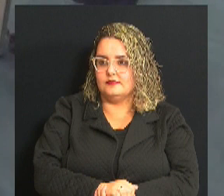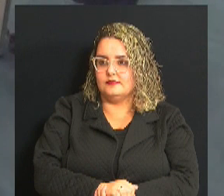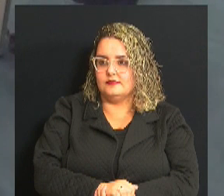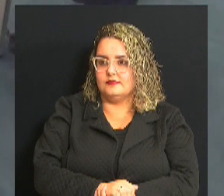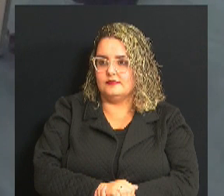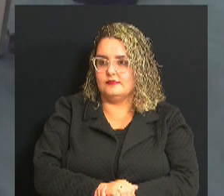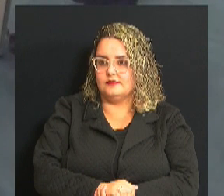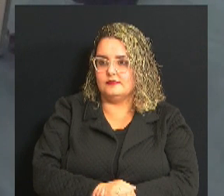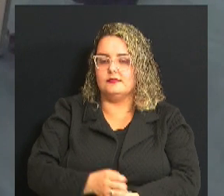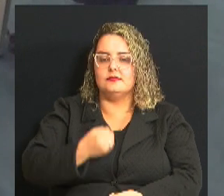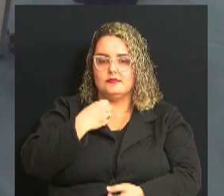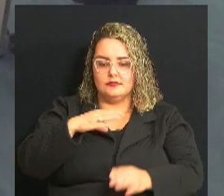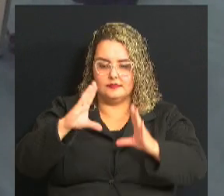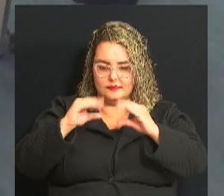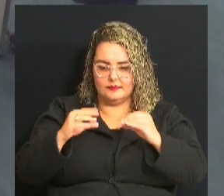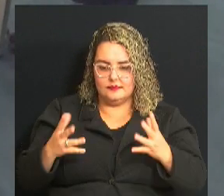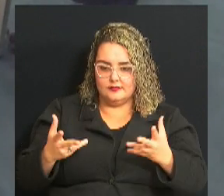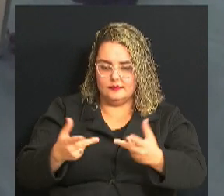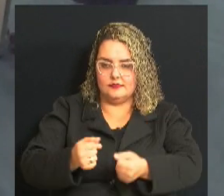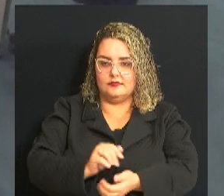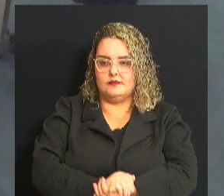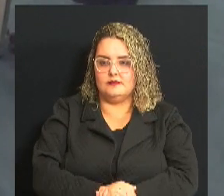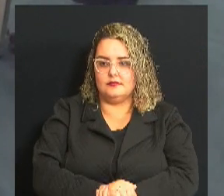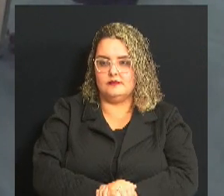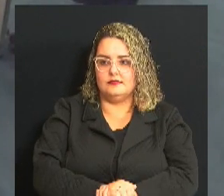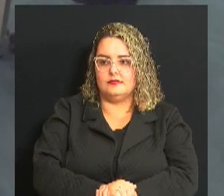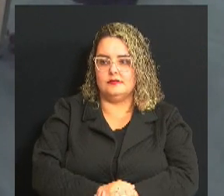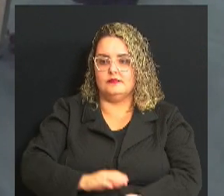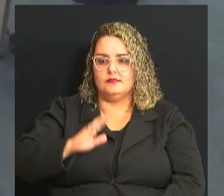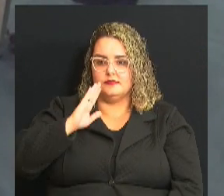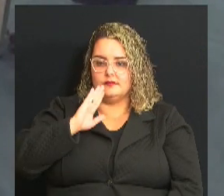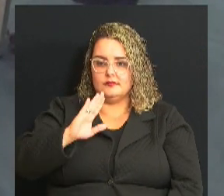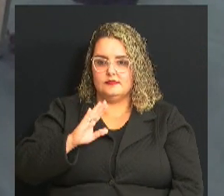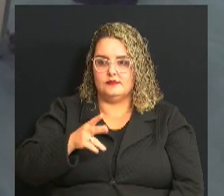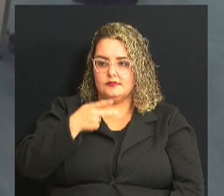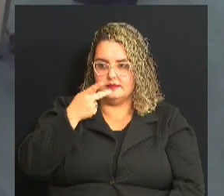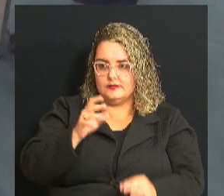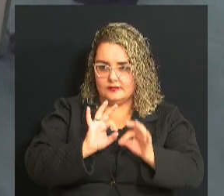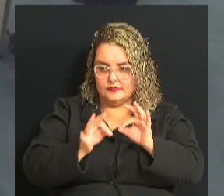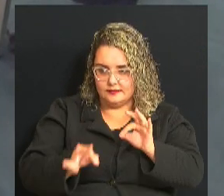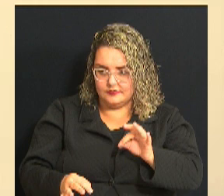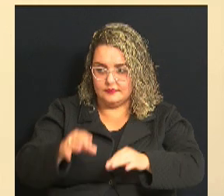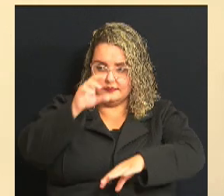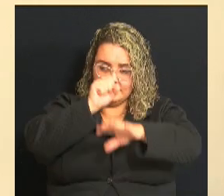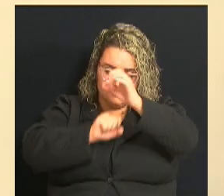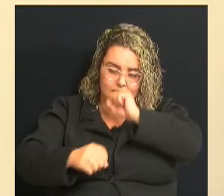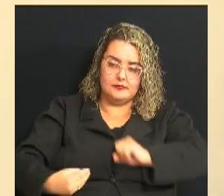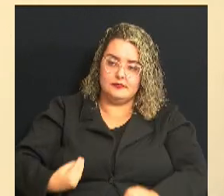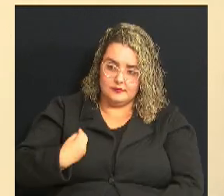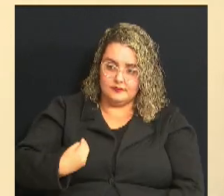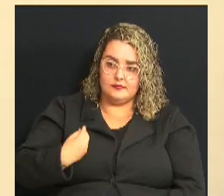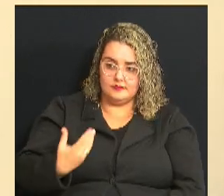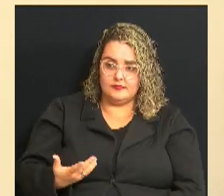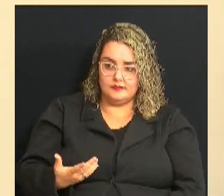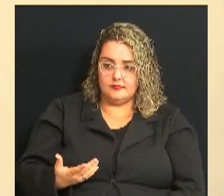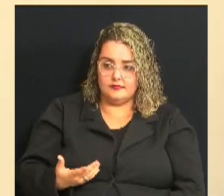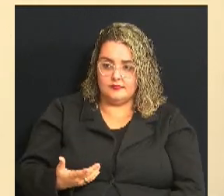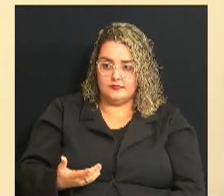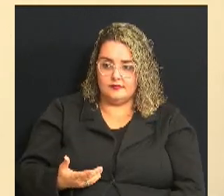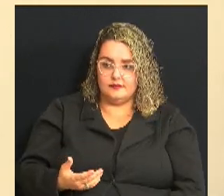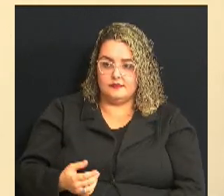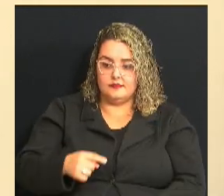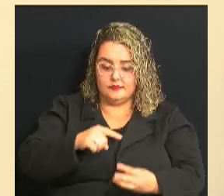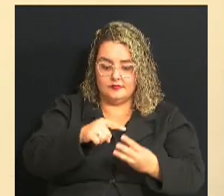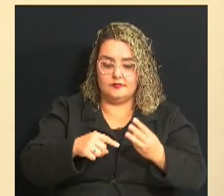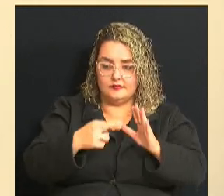Bom, boa noite a todos. Prometo ser breve, até porque uma das coisas que eu aprendi na minha vida é você tem que seguir aí as três regras